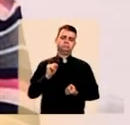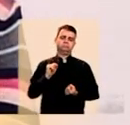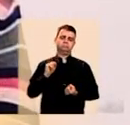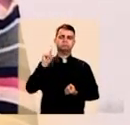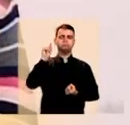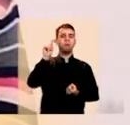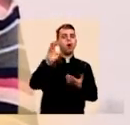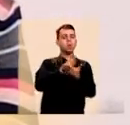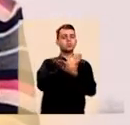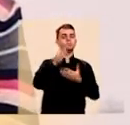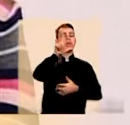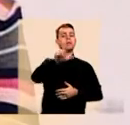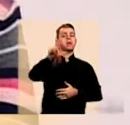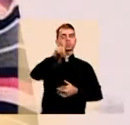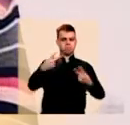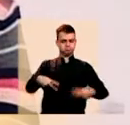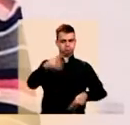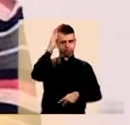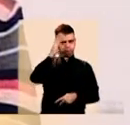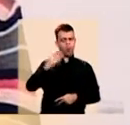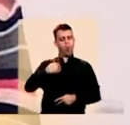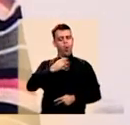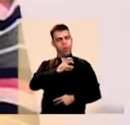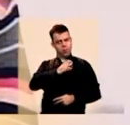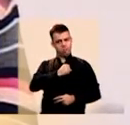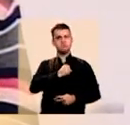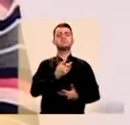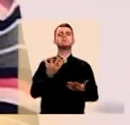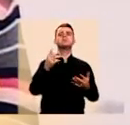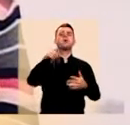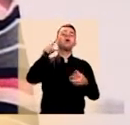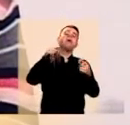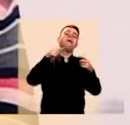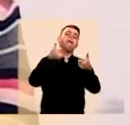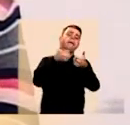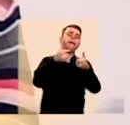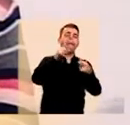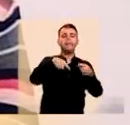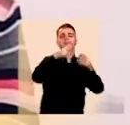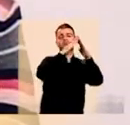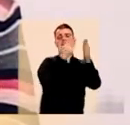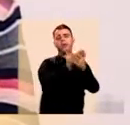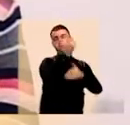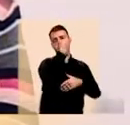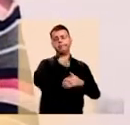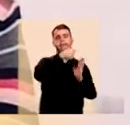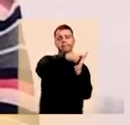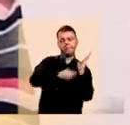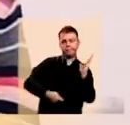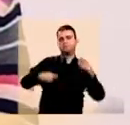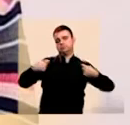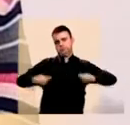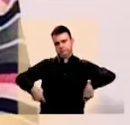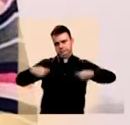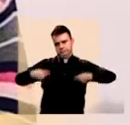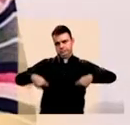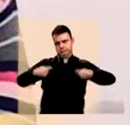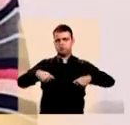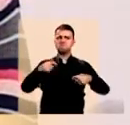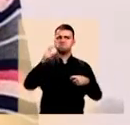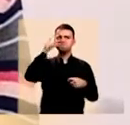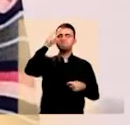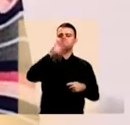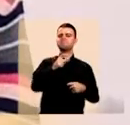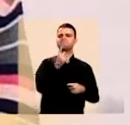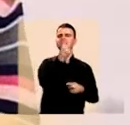da literatura nacional, que é mais para o trabalho de escola. Sim. Entendeu? Que não interessa,